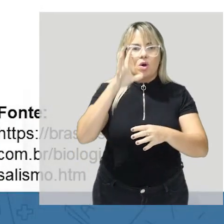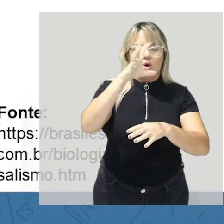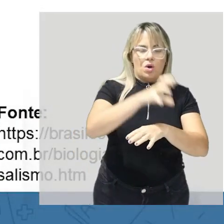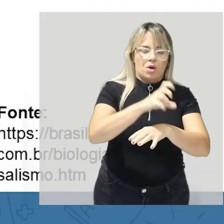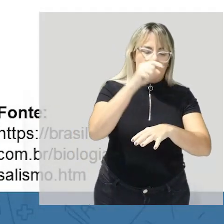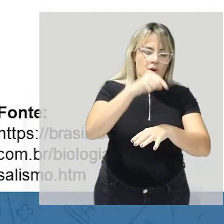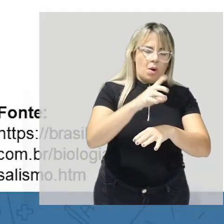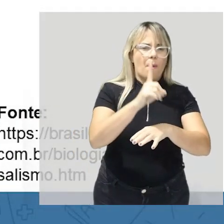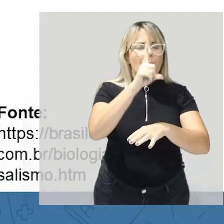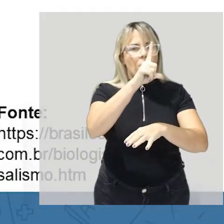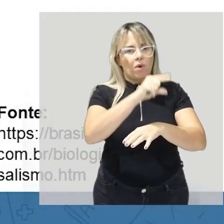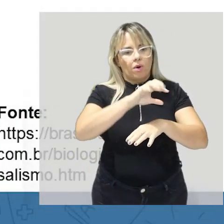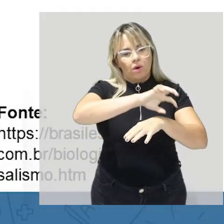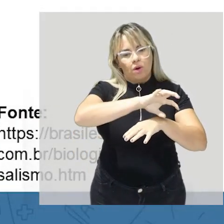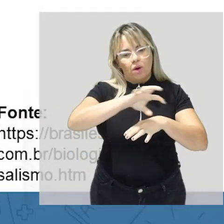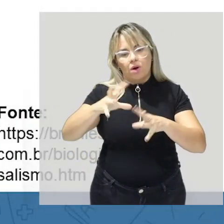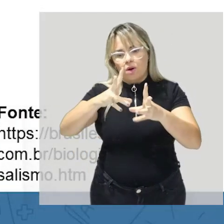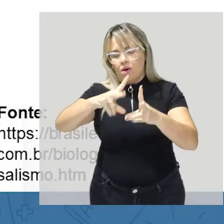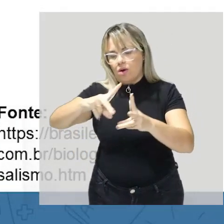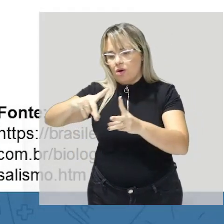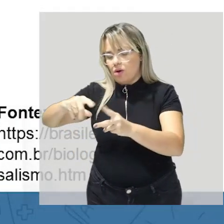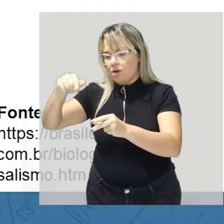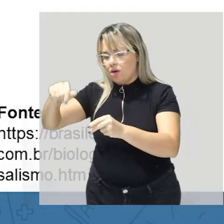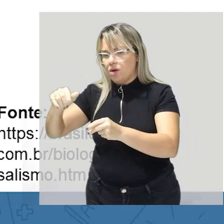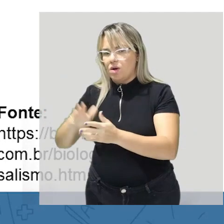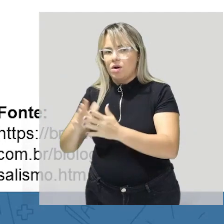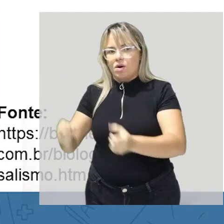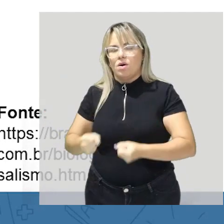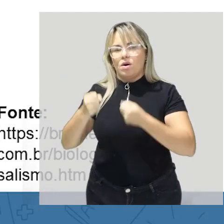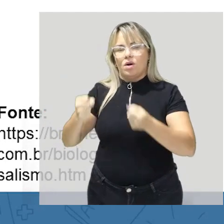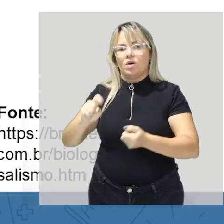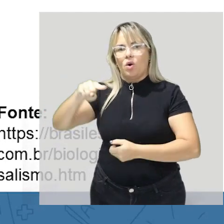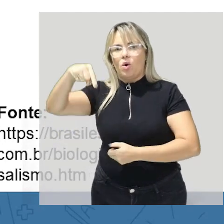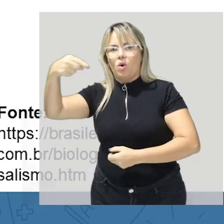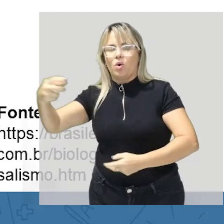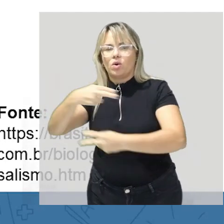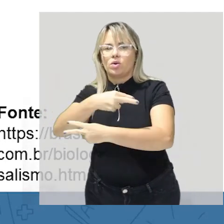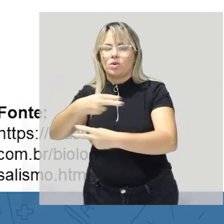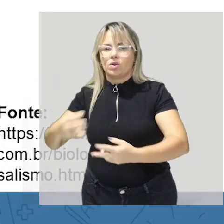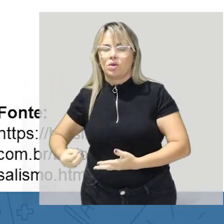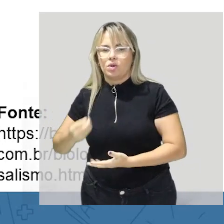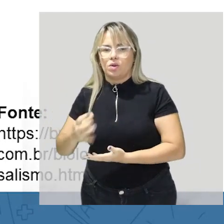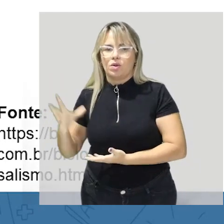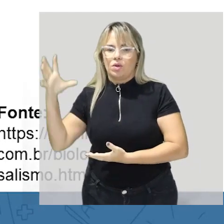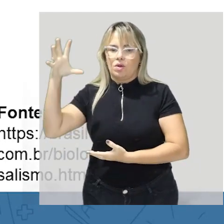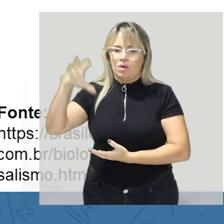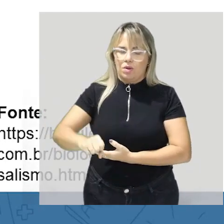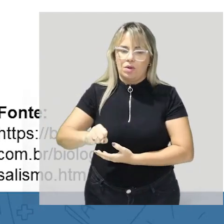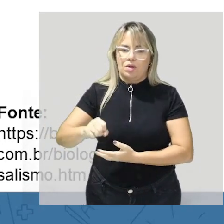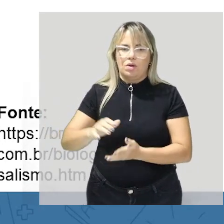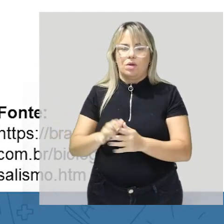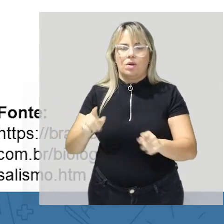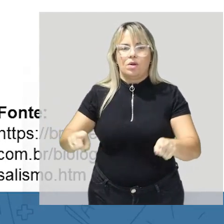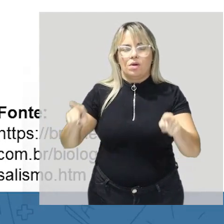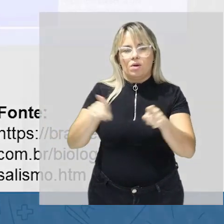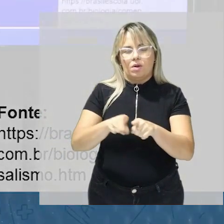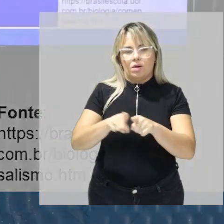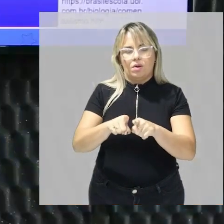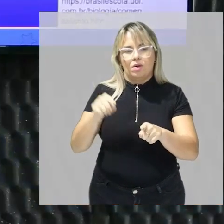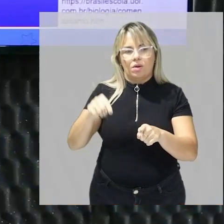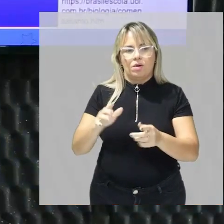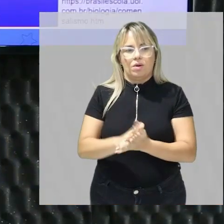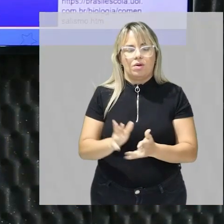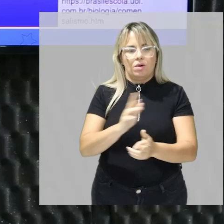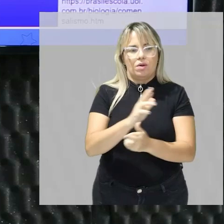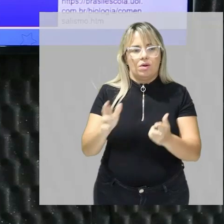ali a carcaça. Aquela carcaça, ela vai servir de alimento para carniceiros. Esses carniceiros também têm uma